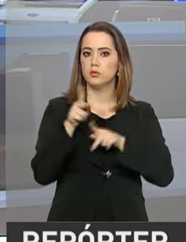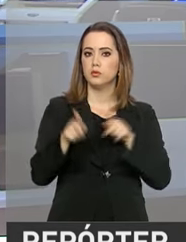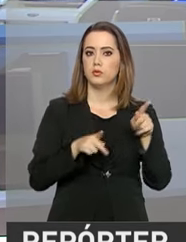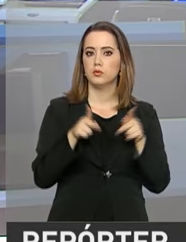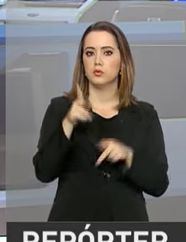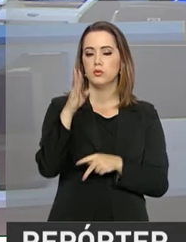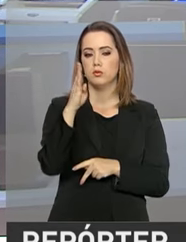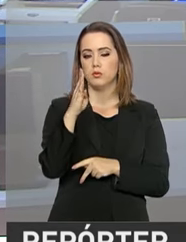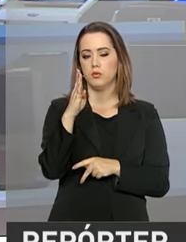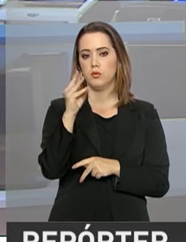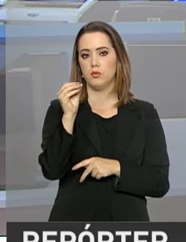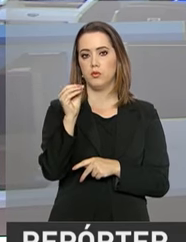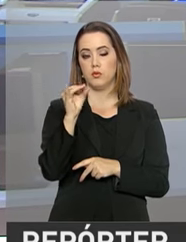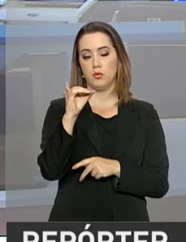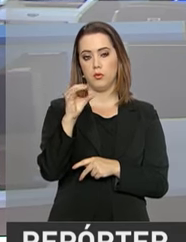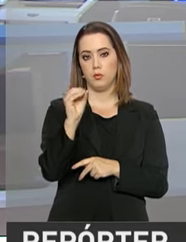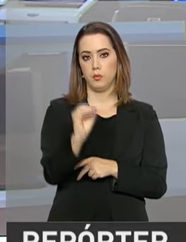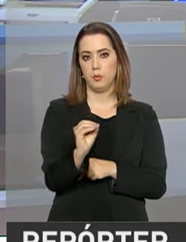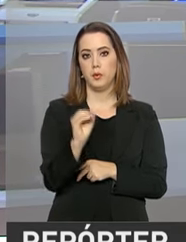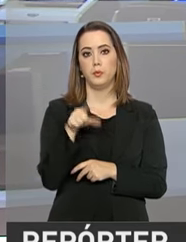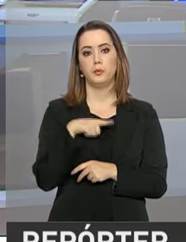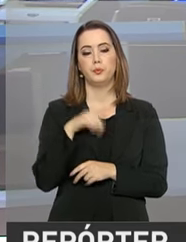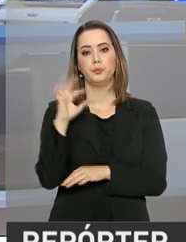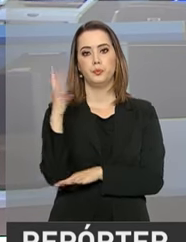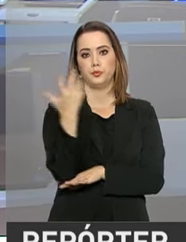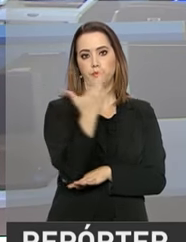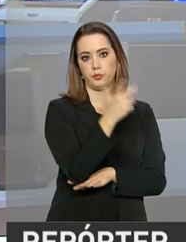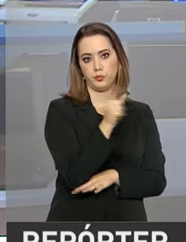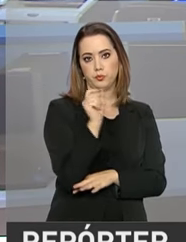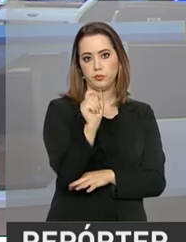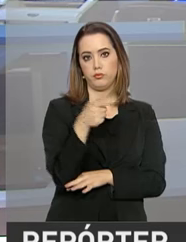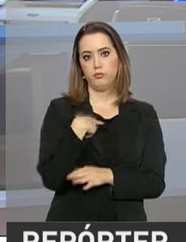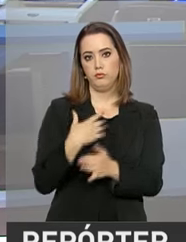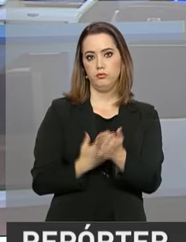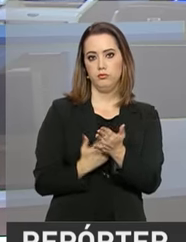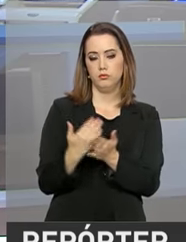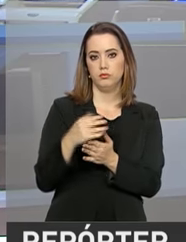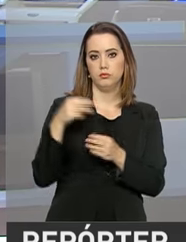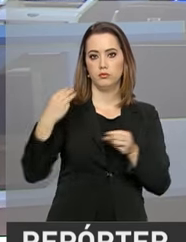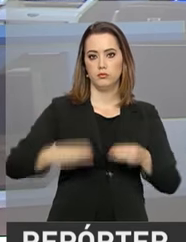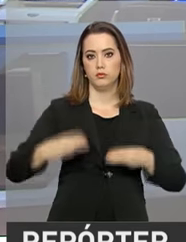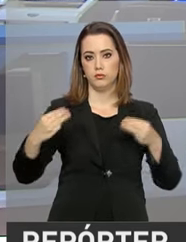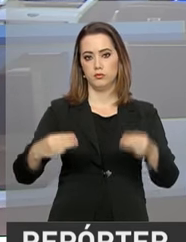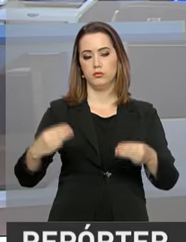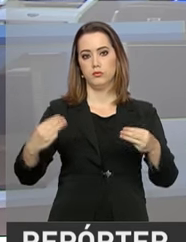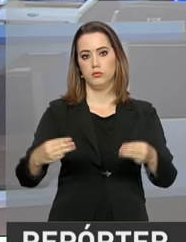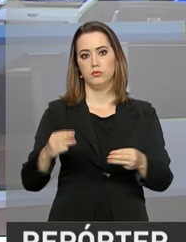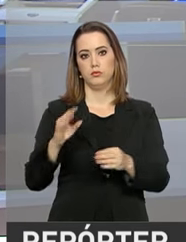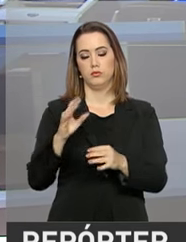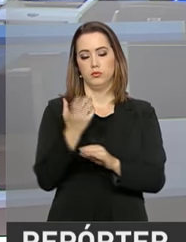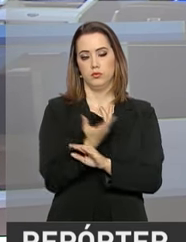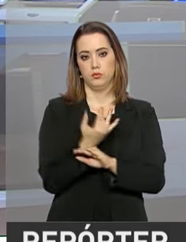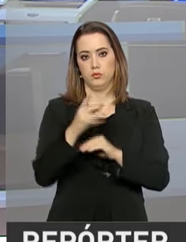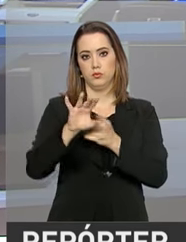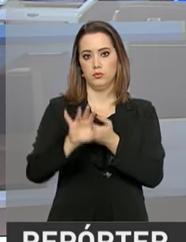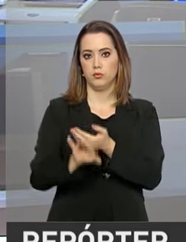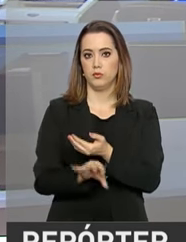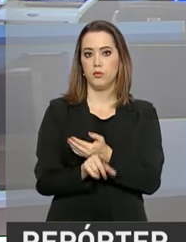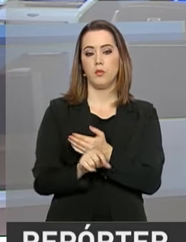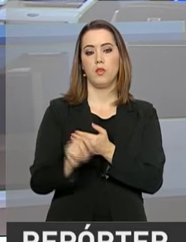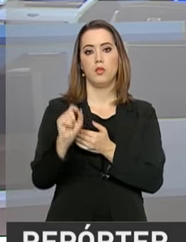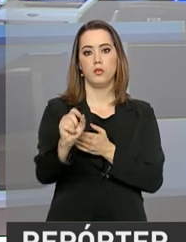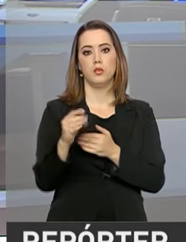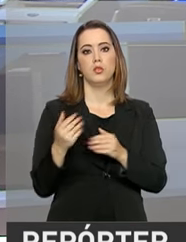cores do Brasil nas olimpíadas do Rio a iniciativa é do Ministério do meio ambiente em parceria com o Ministério do